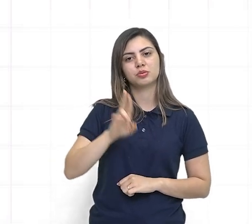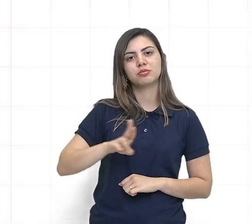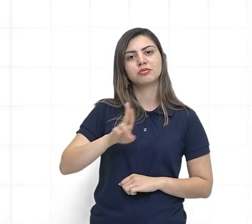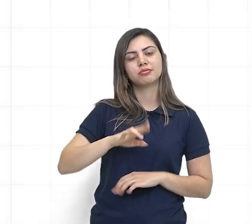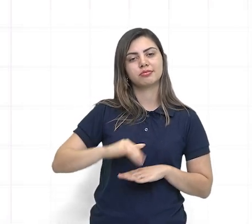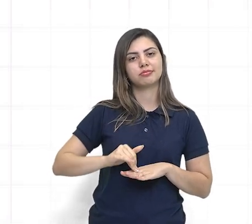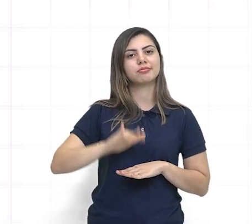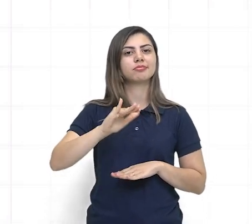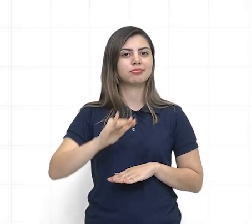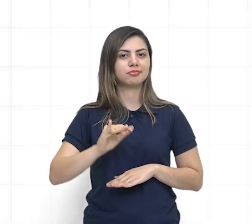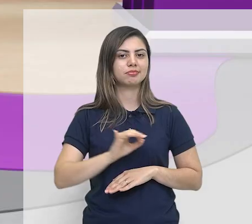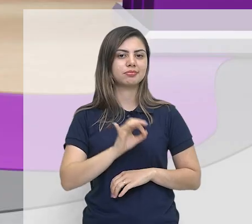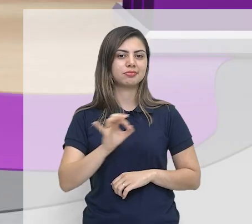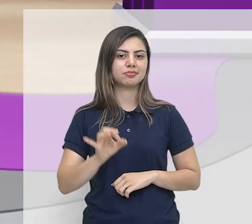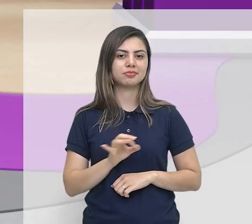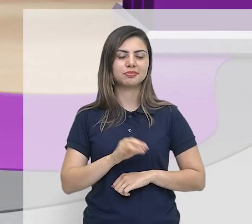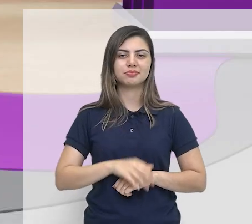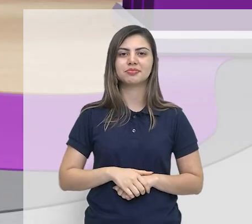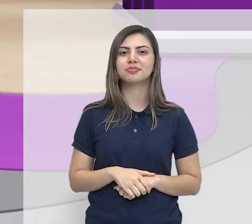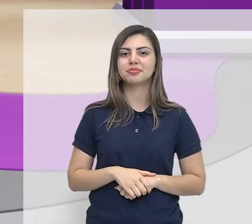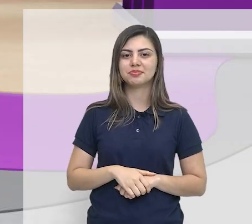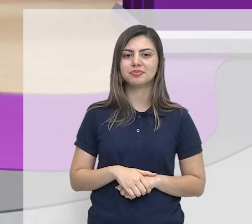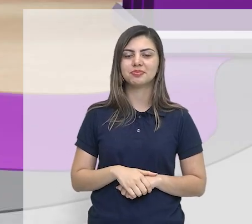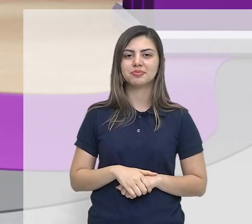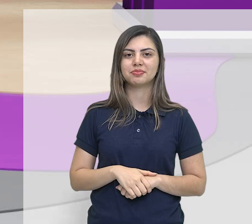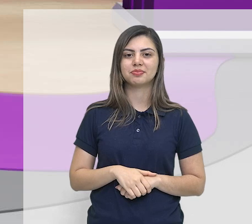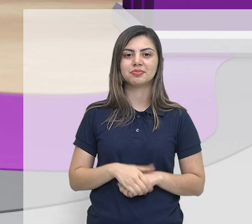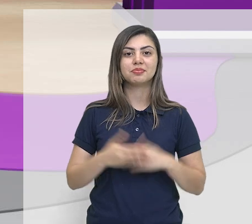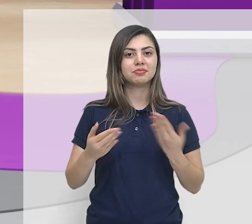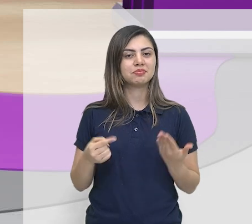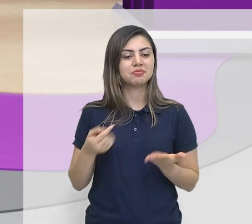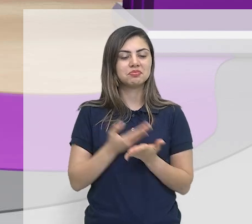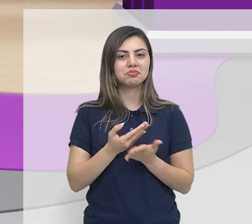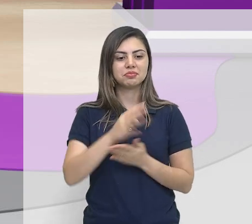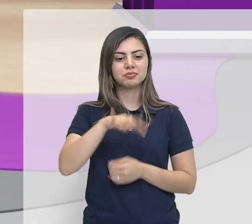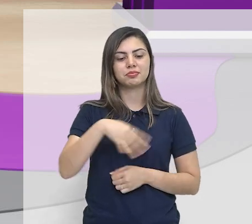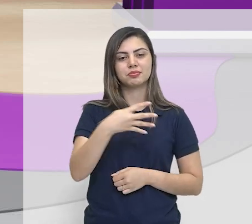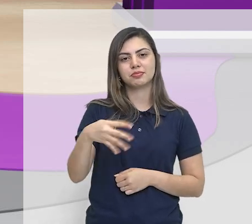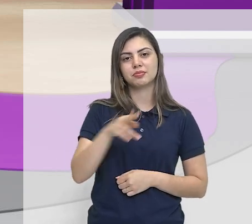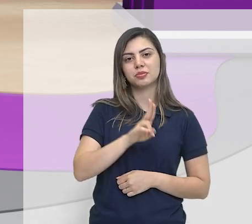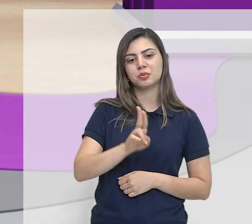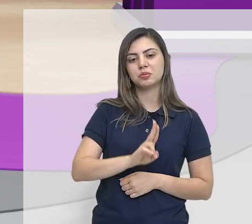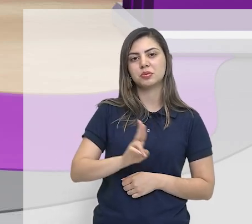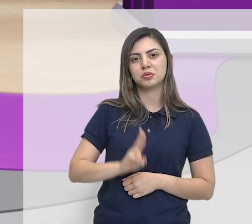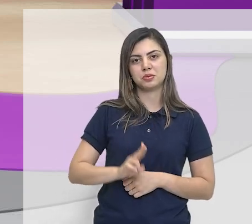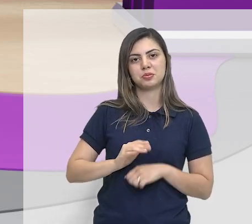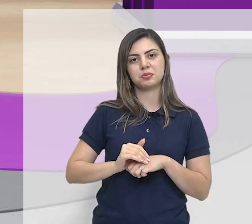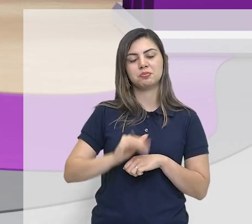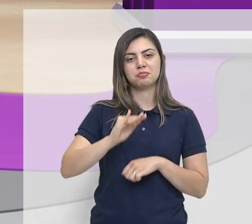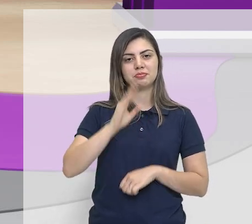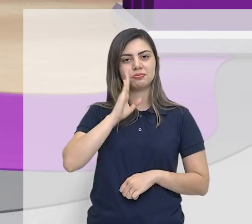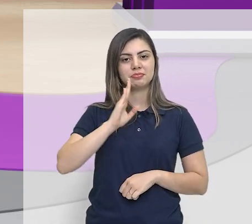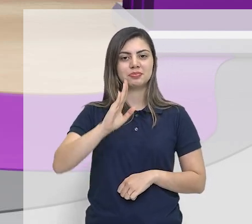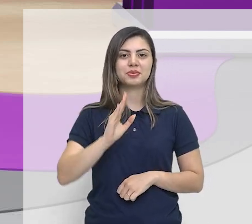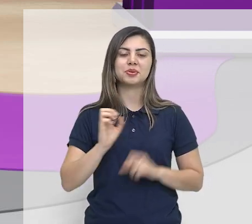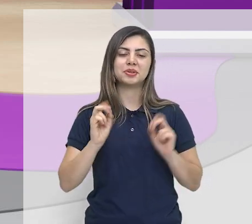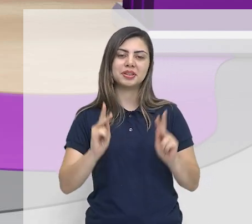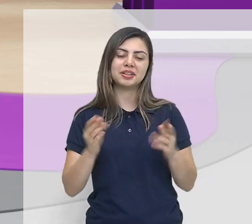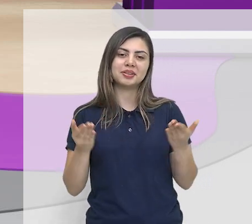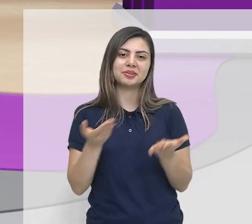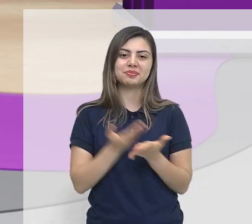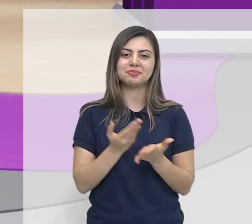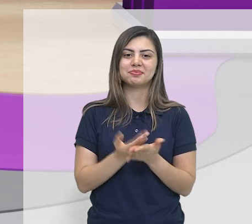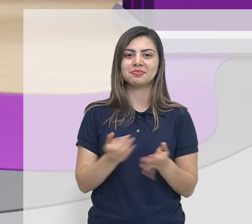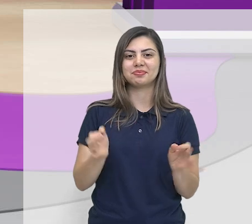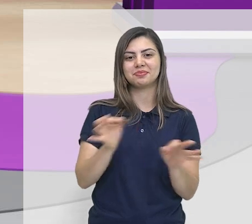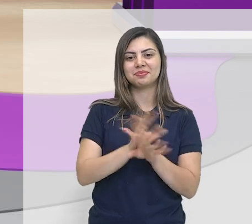vamos, né, mais utilizar nesses nossos estudos de geometria plana aqui de polígonos, são essas aí. Então, ficamos por